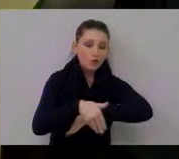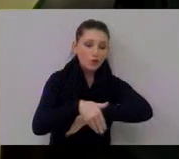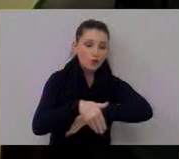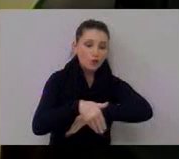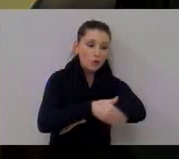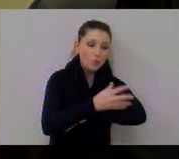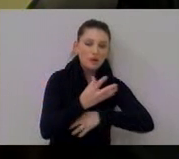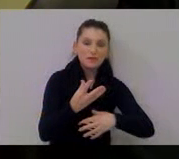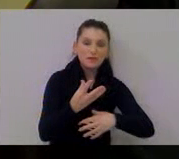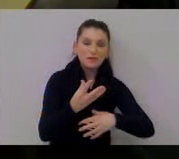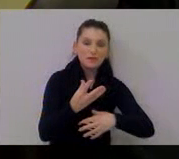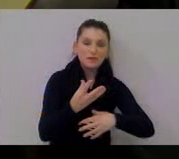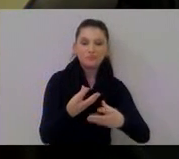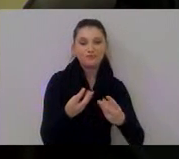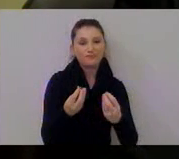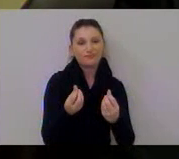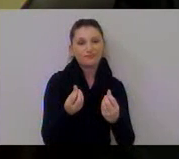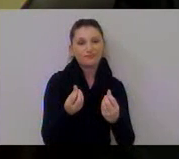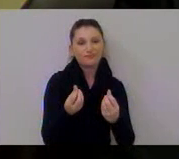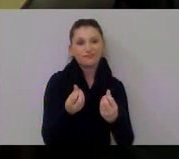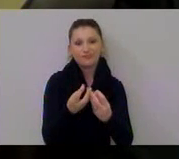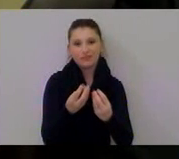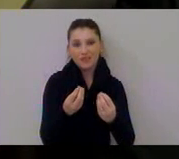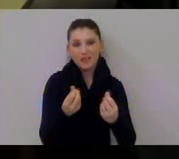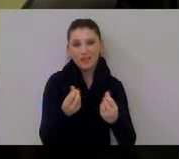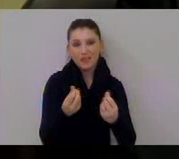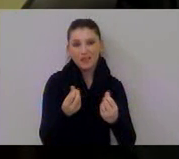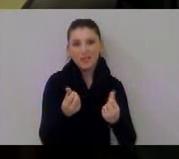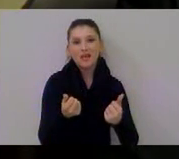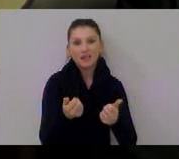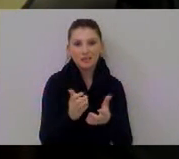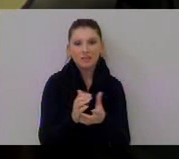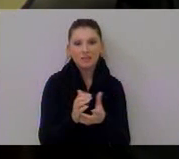tudo bem, né? Isso